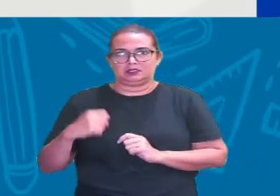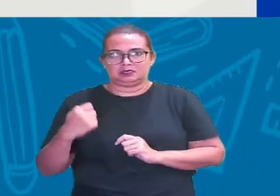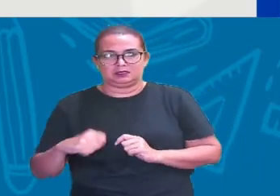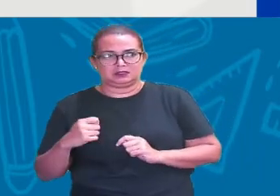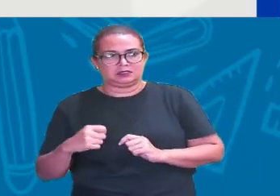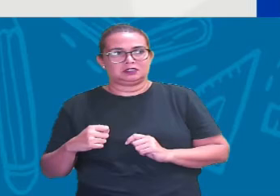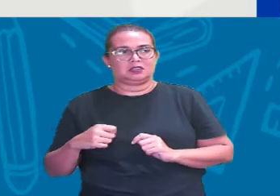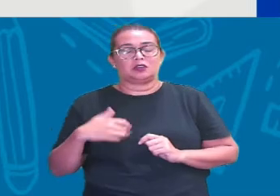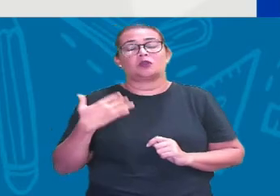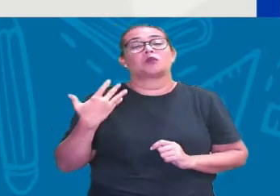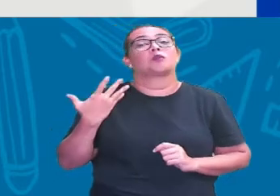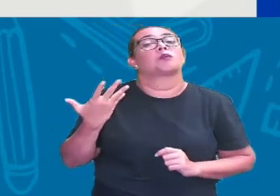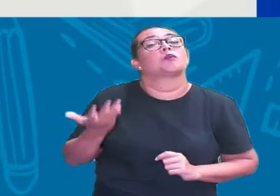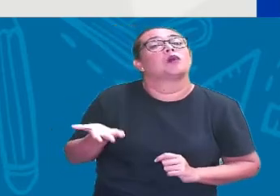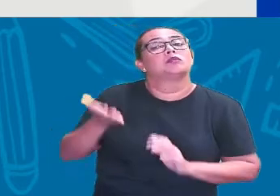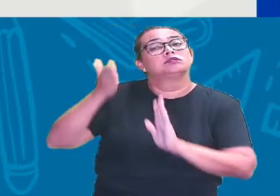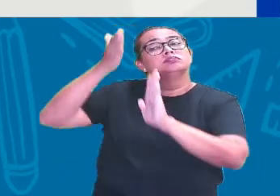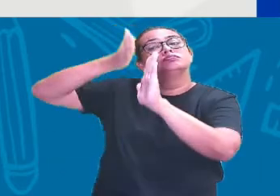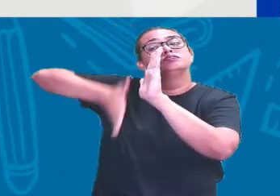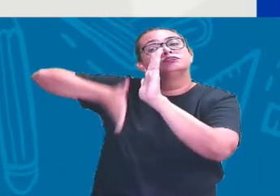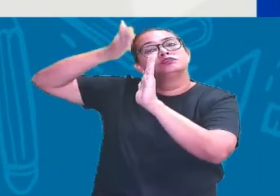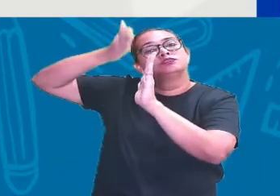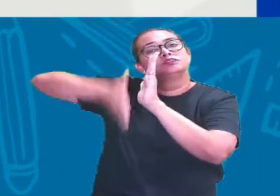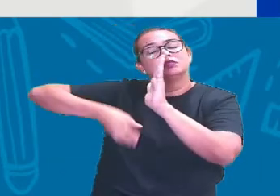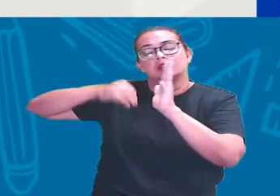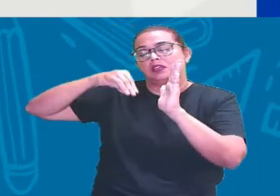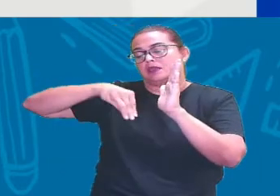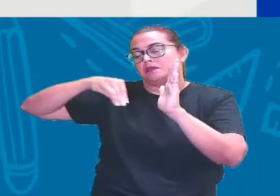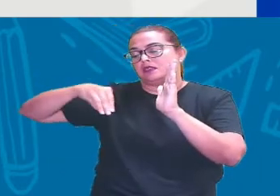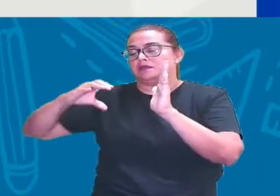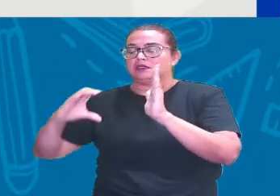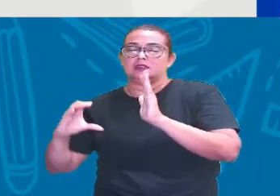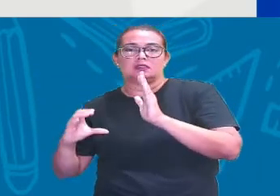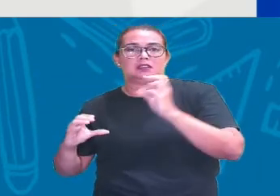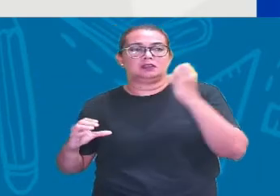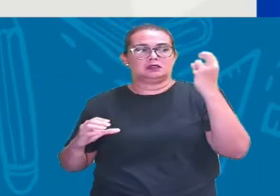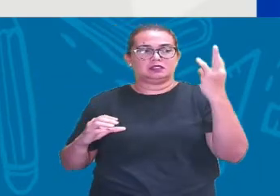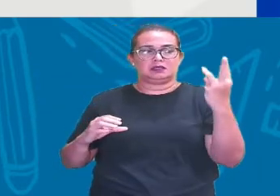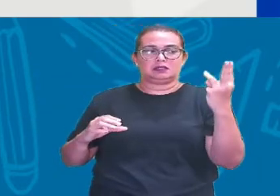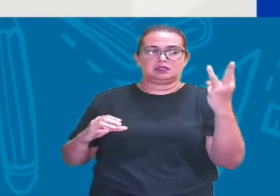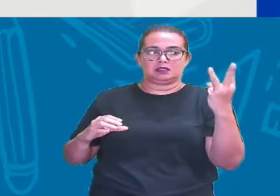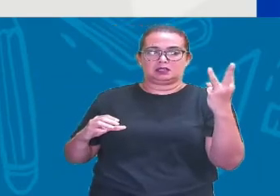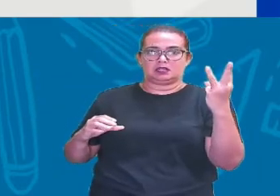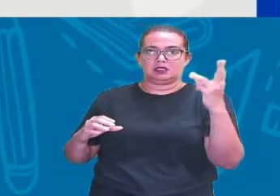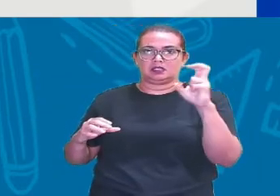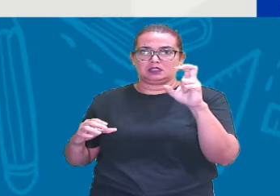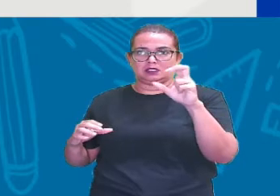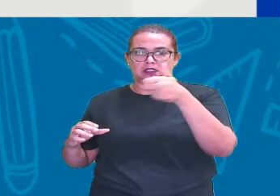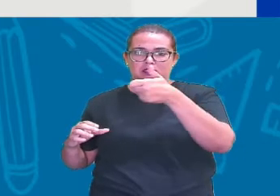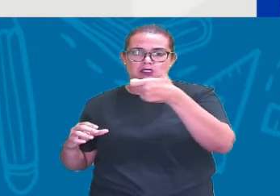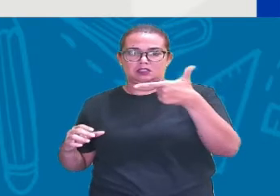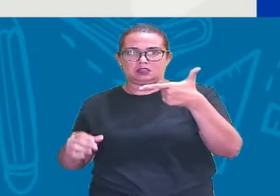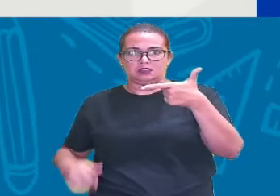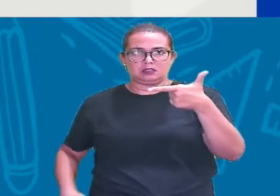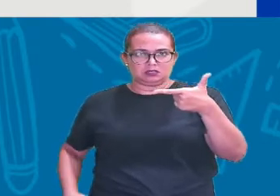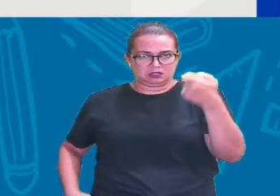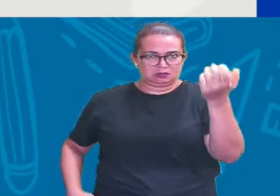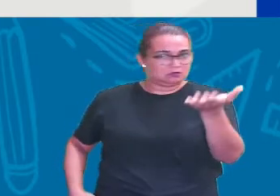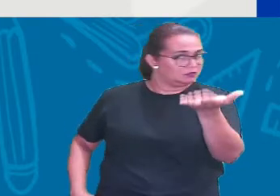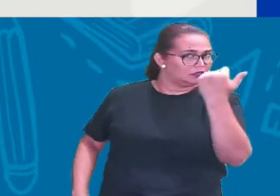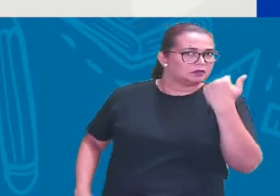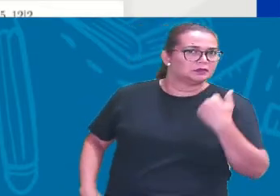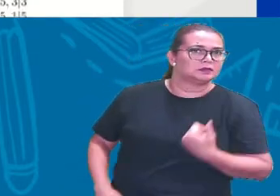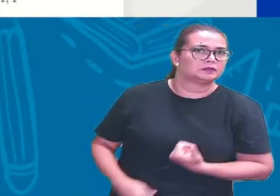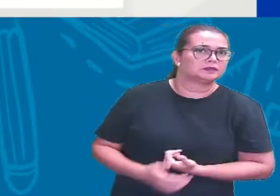quem são os MMC de 3, de 5 e de 12. Vamos fazer?